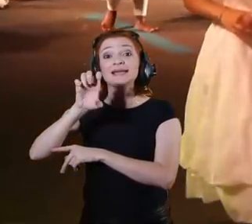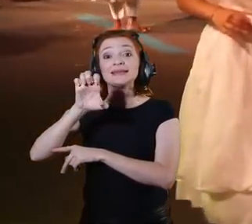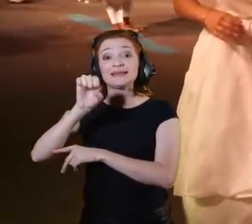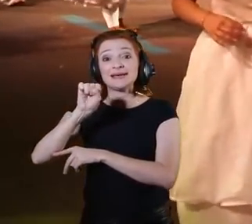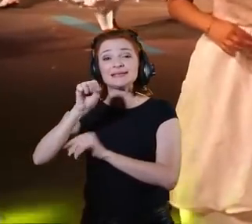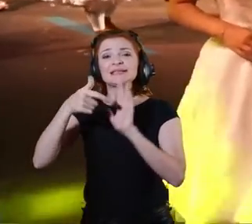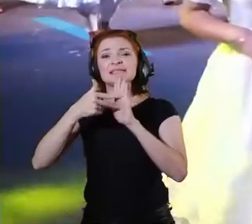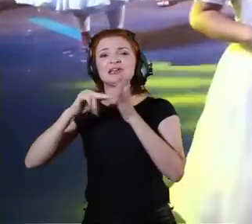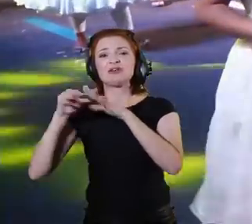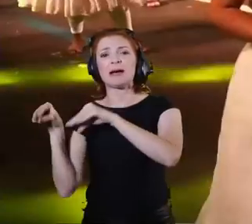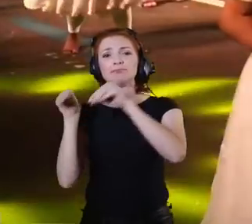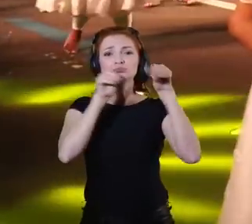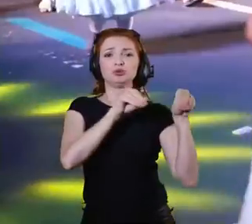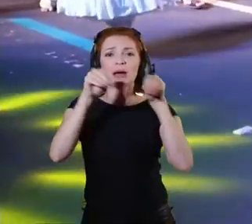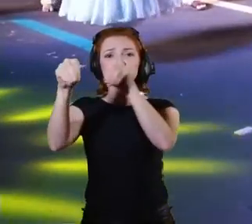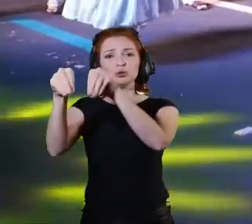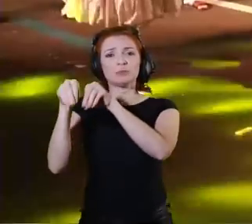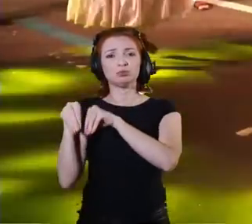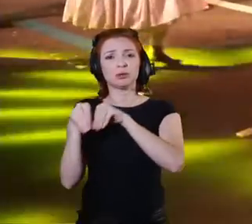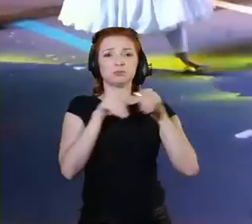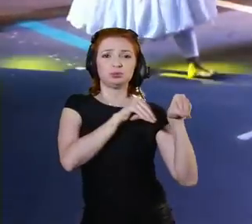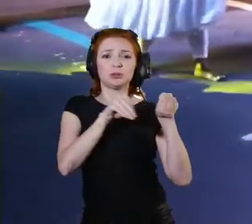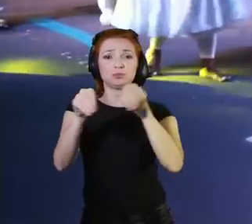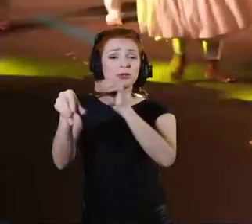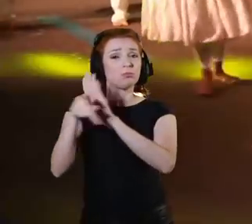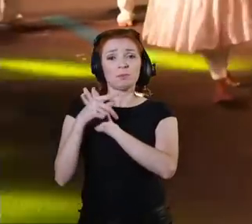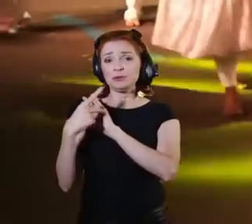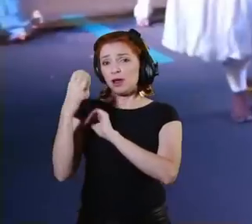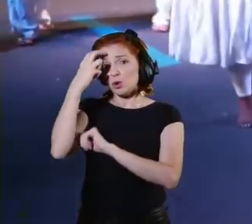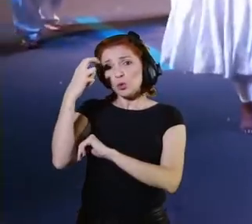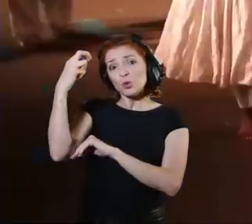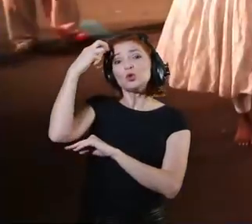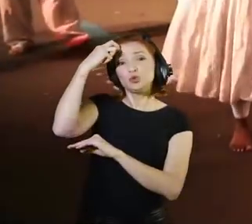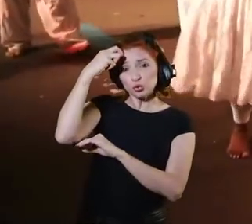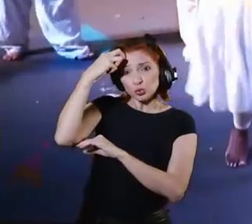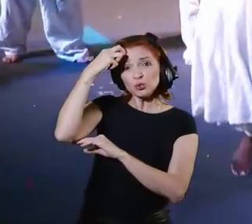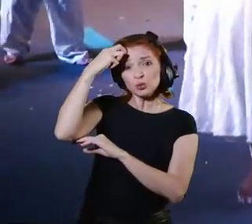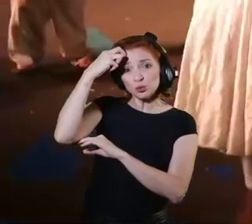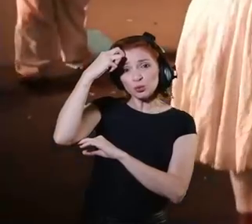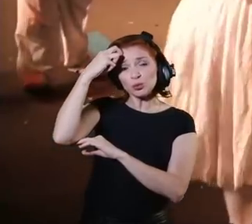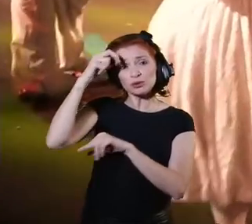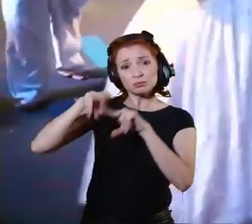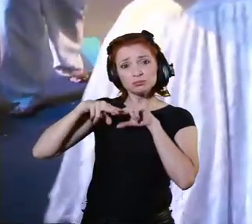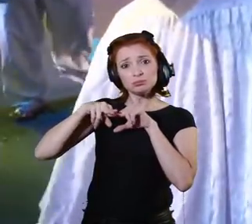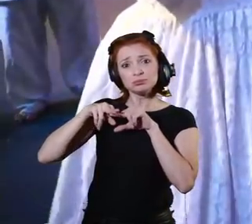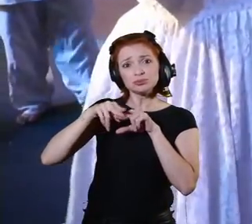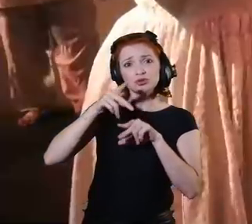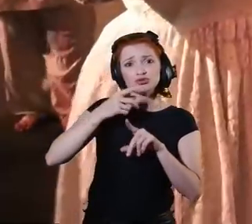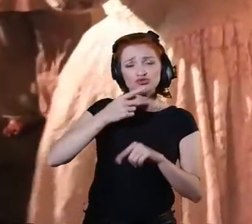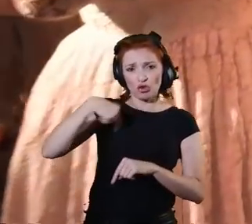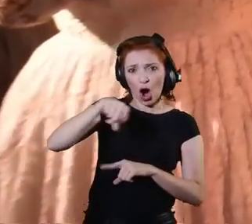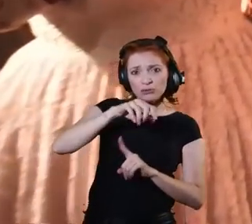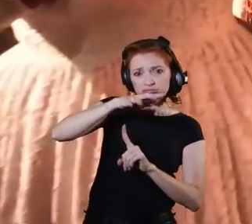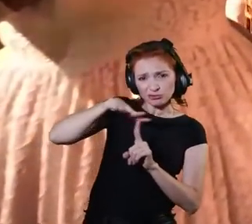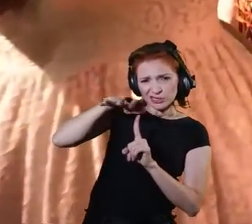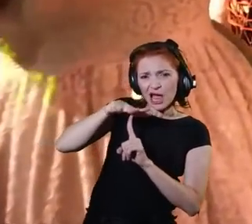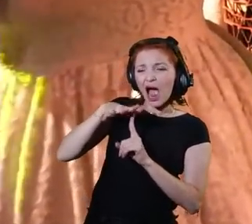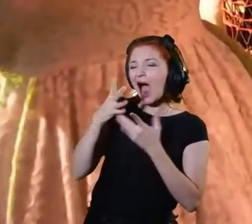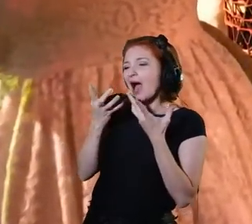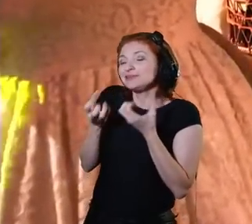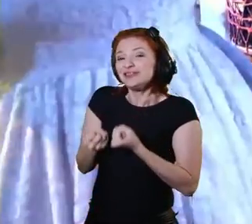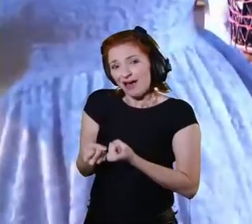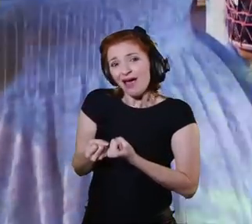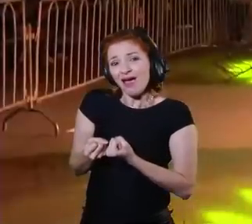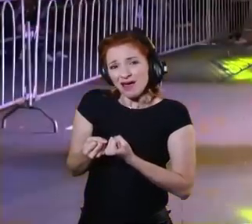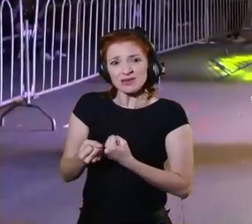para cá. É a cultura deles e quando em nossa sociedade já estamos adaptados a isso. Se teve muito no passado, muitas